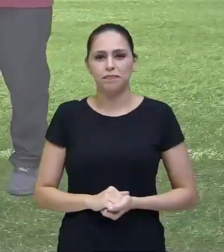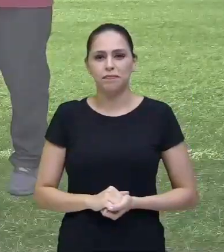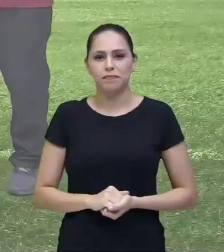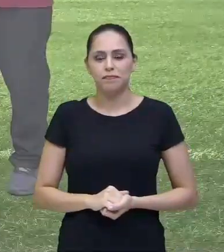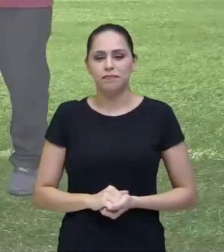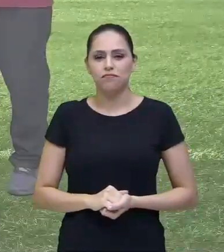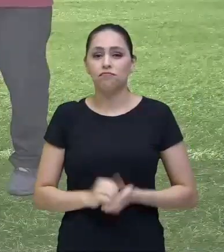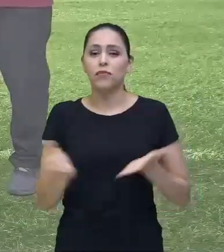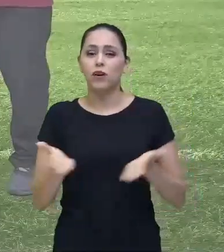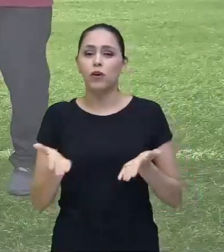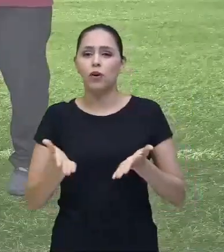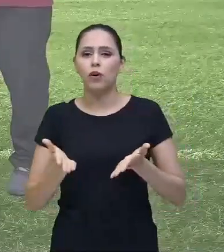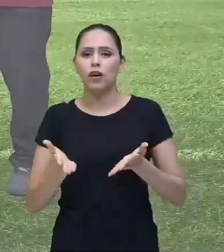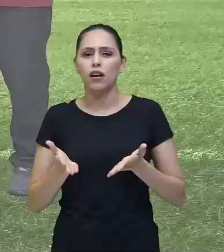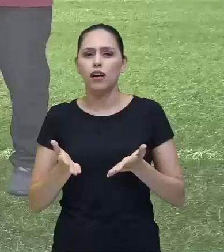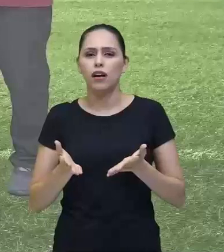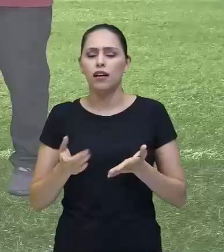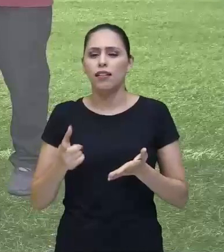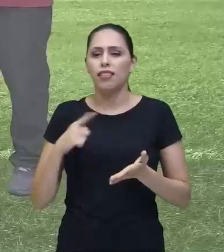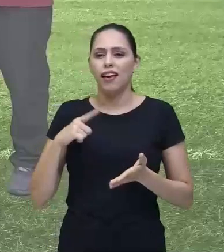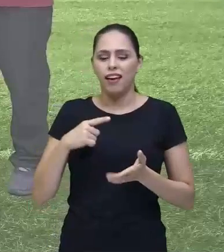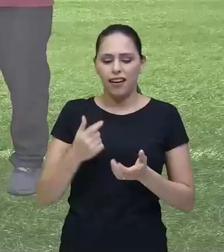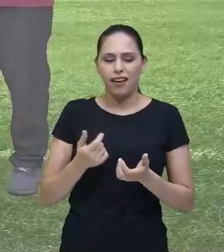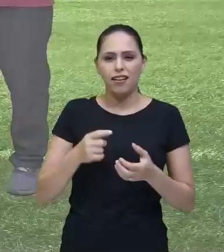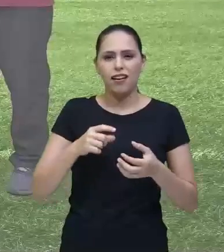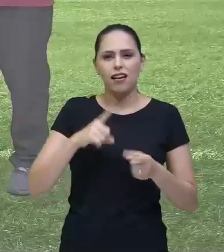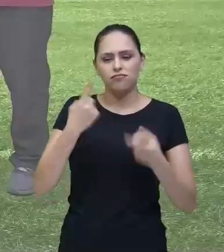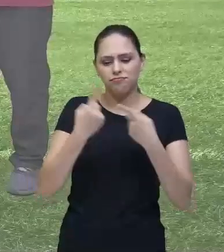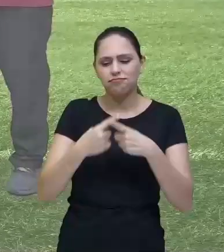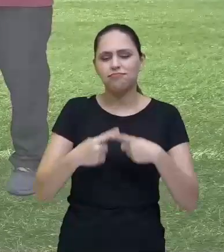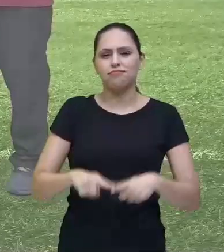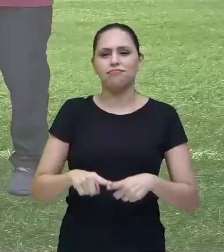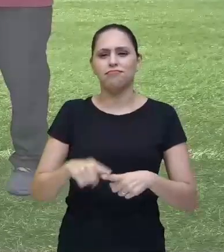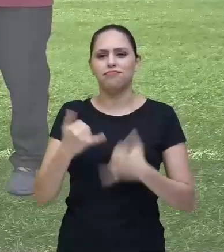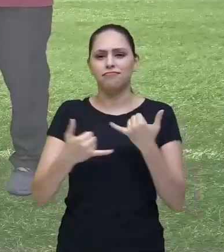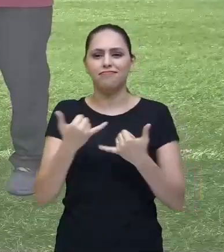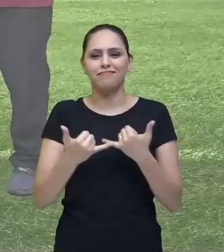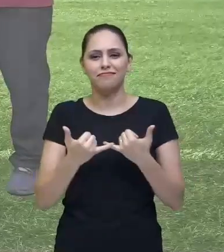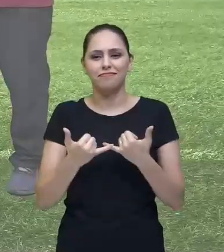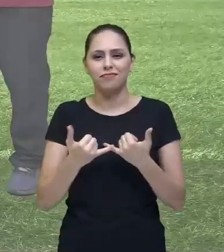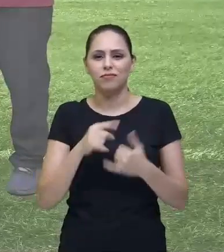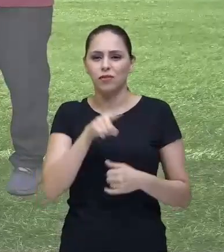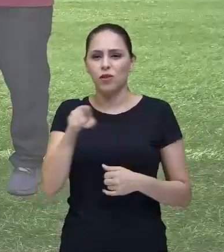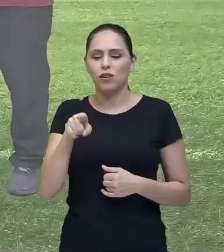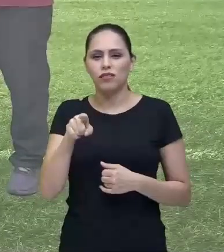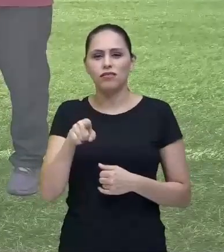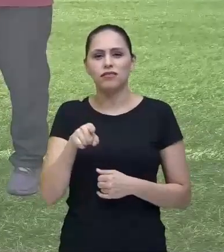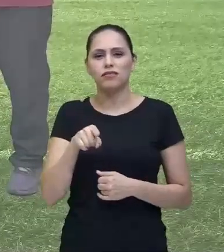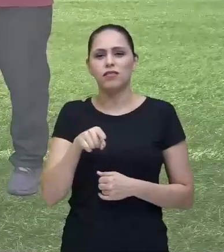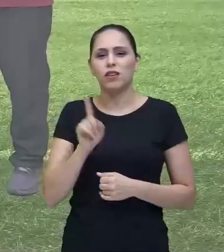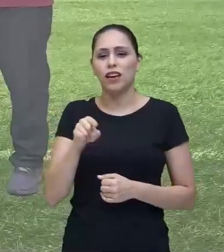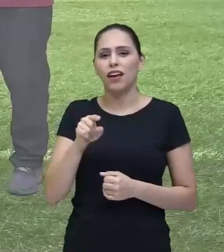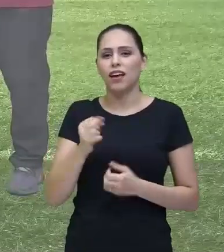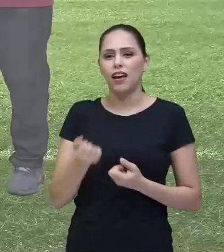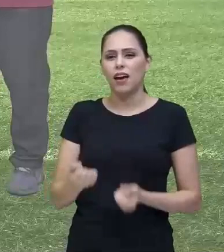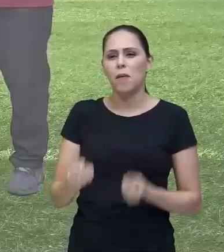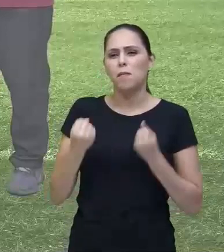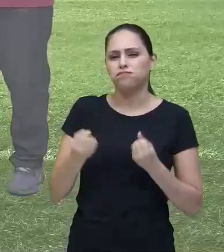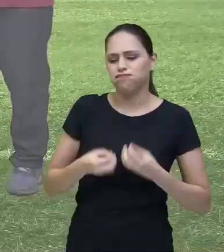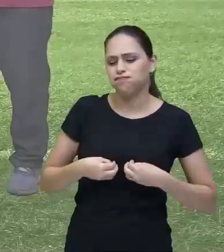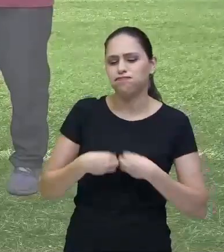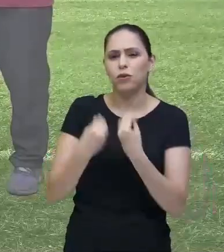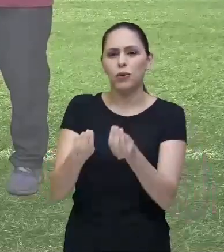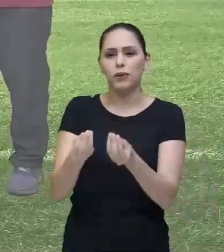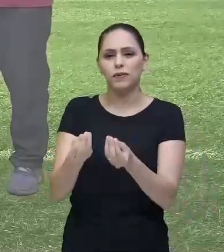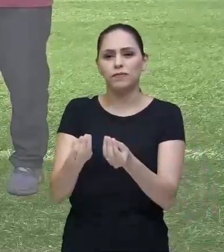Então agora nós vamos para a nossa terceira e última brincadeira. Uma brincadeira que nós nos inspiramos no arremesso do peso. Mas aqui a gente não vai